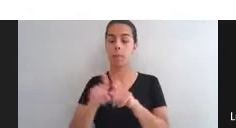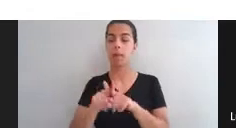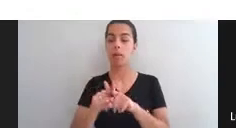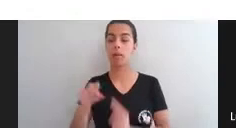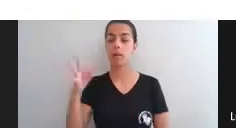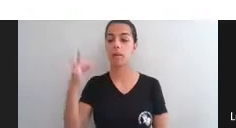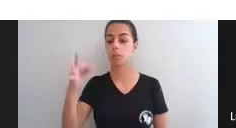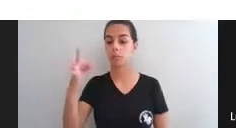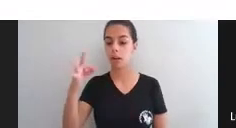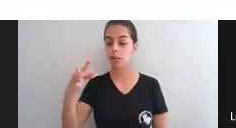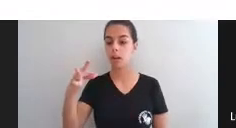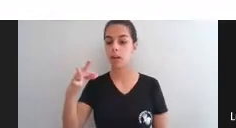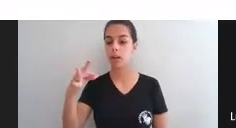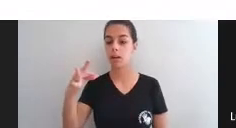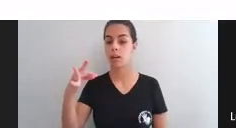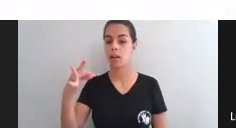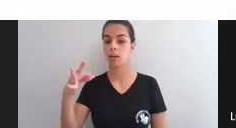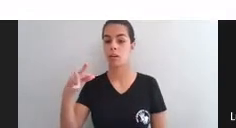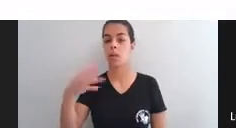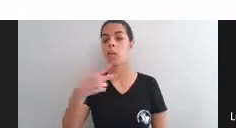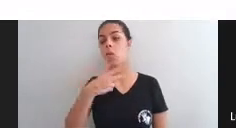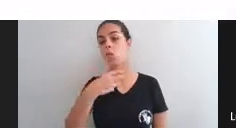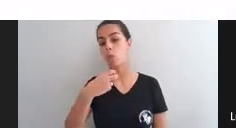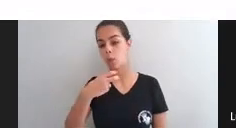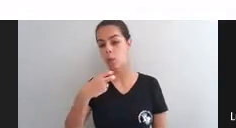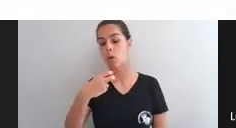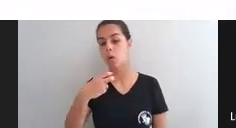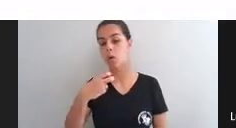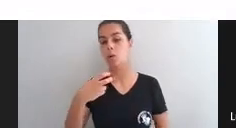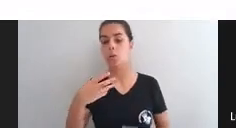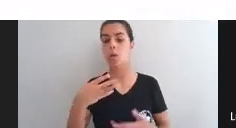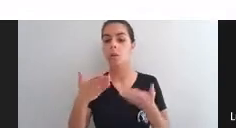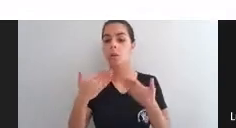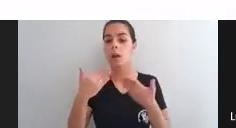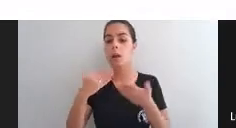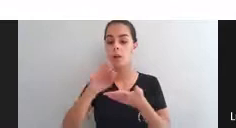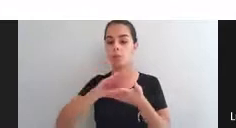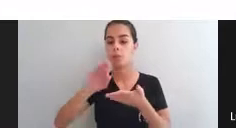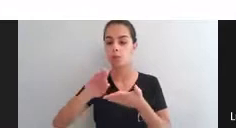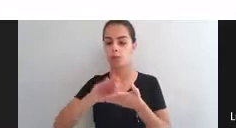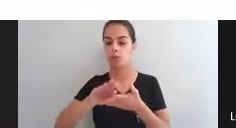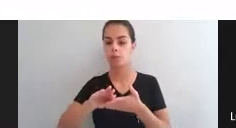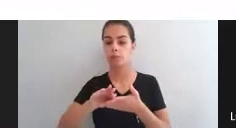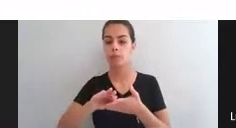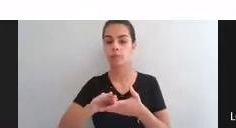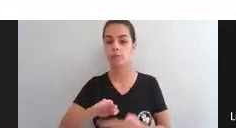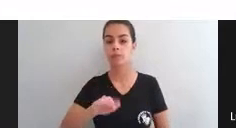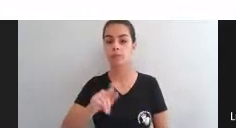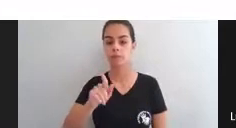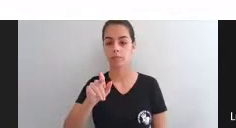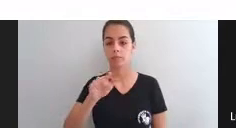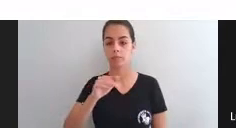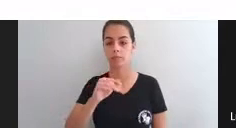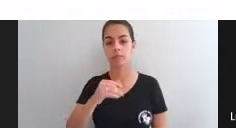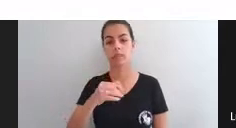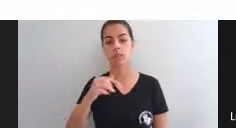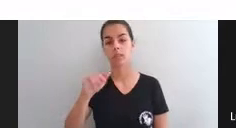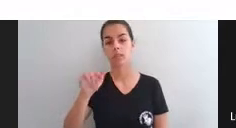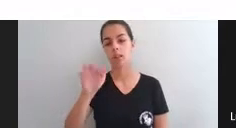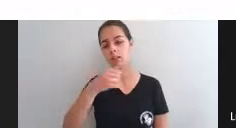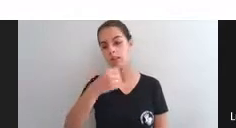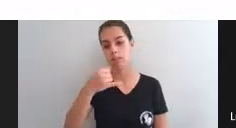trabalho realizado vai ser igual ao calor que é retirado, né? Esse que é F aqui. E